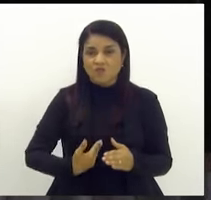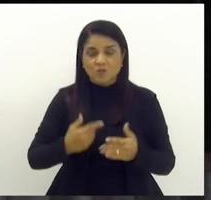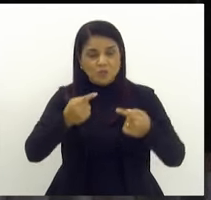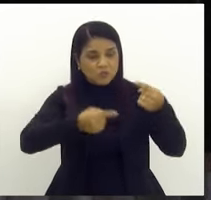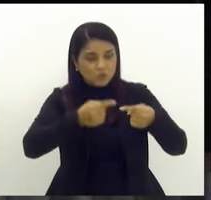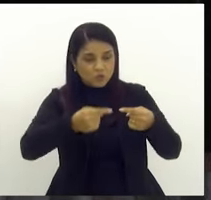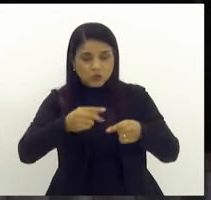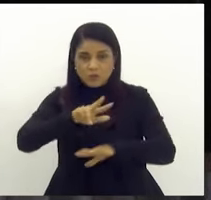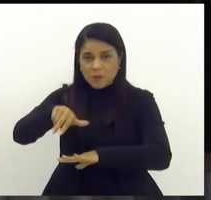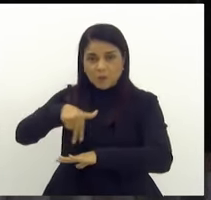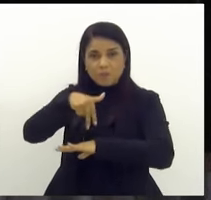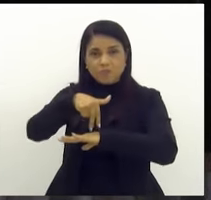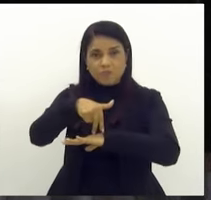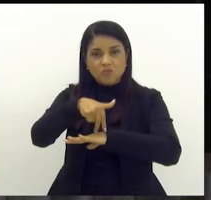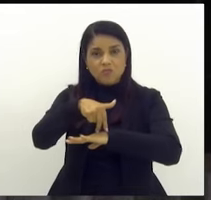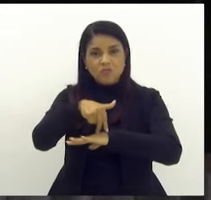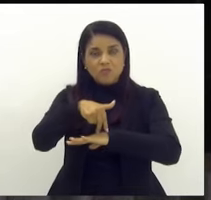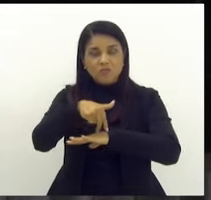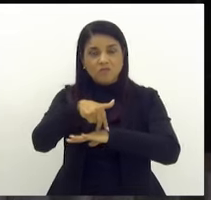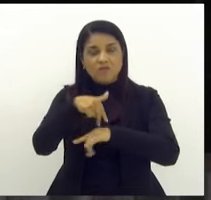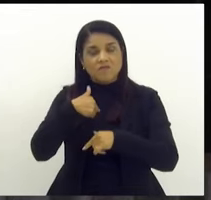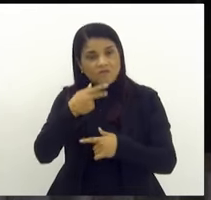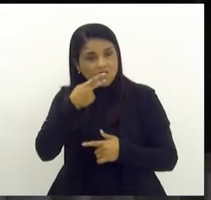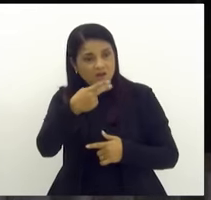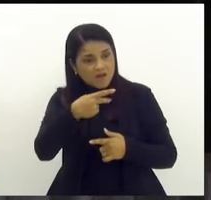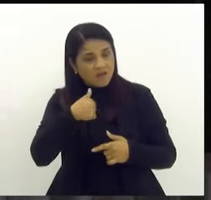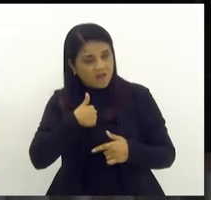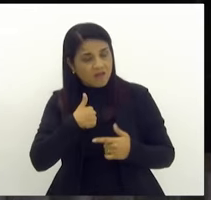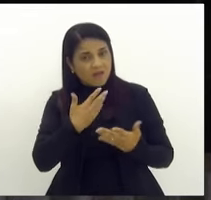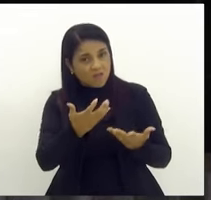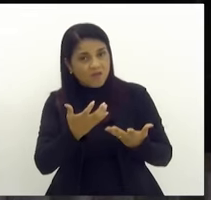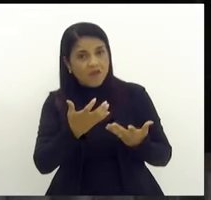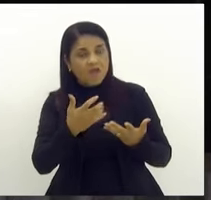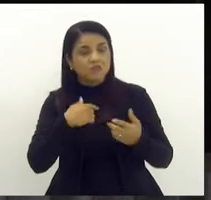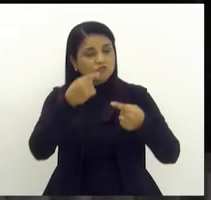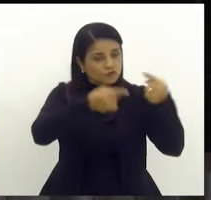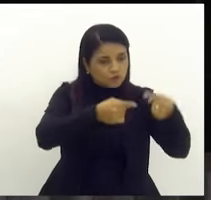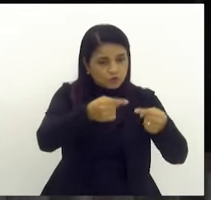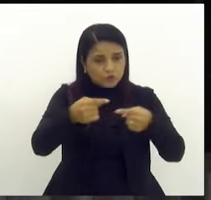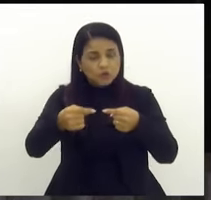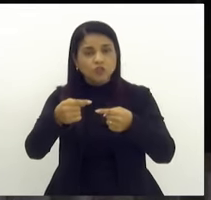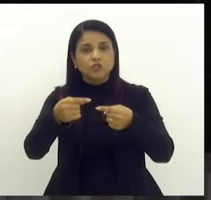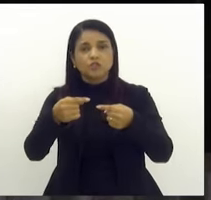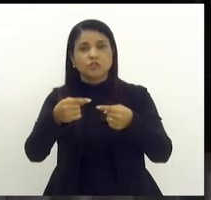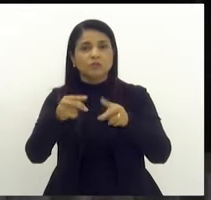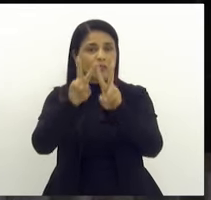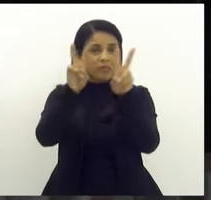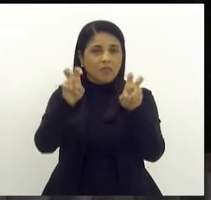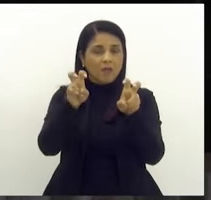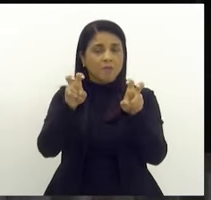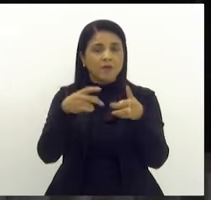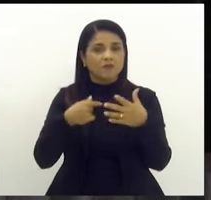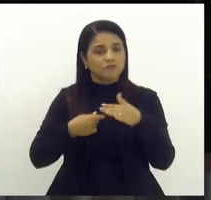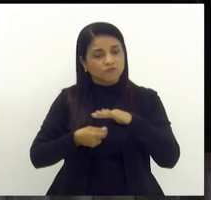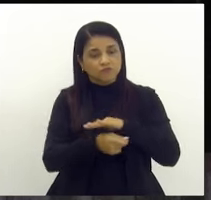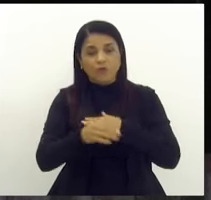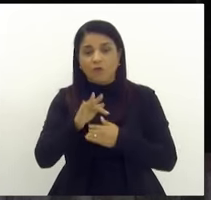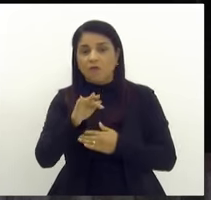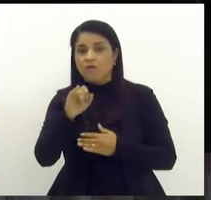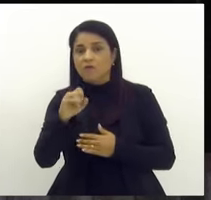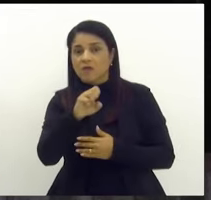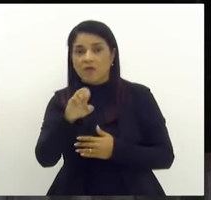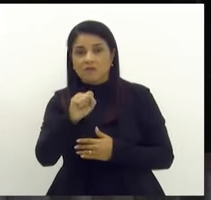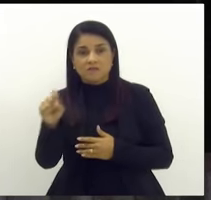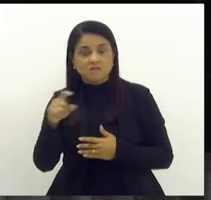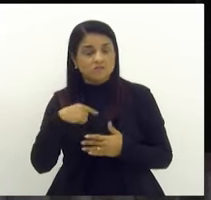posicionar para fazer um contraponto me pedi uma parte uma parte Deputado alcinha quero discutir a questão no fundo do fiés do fundo interesse social